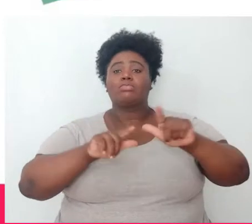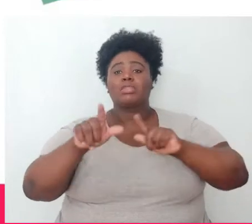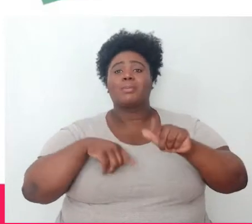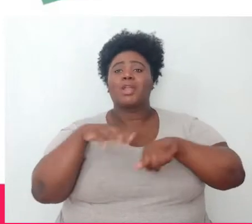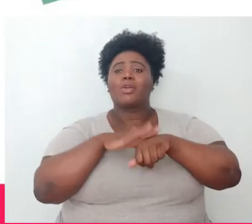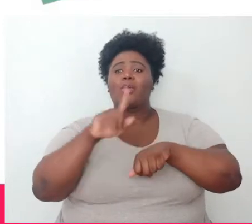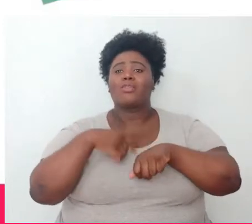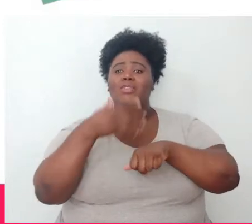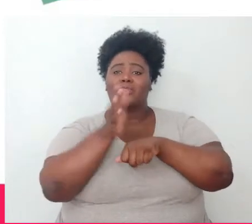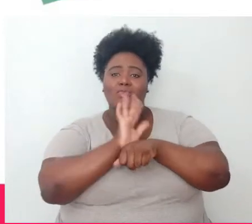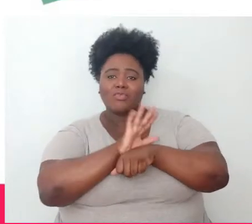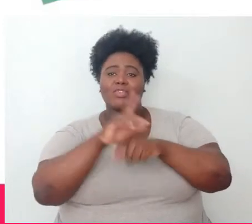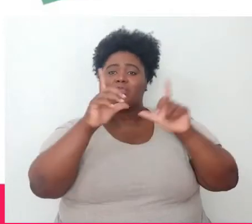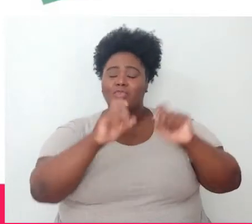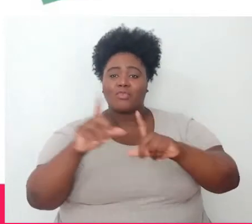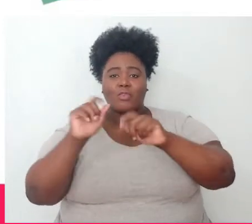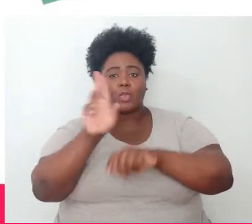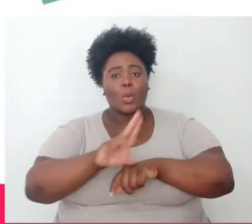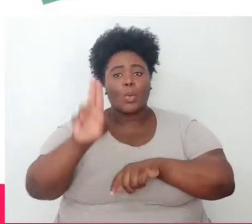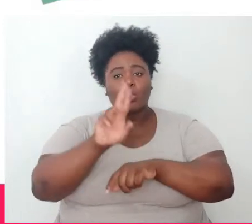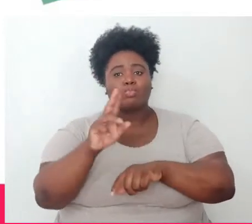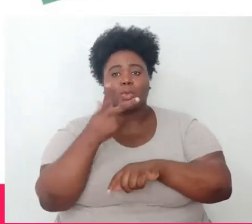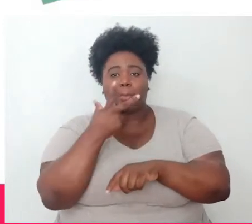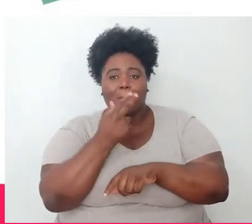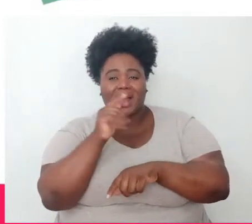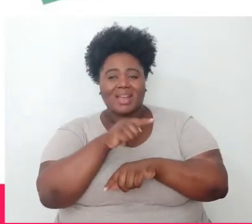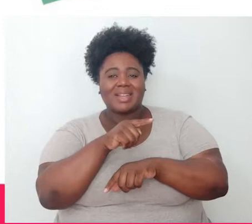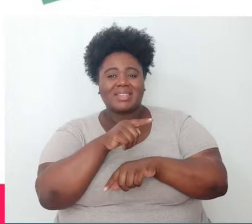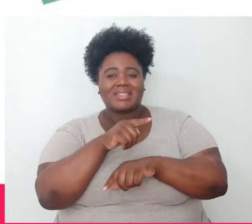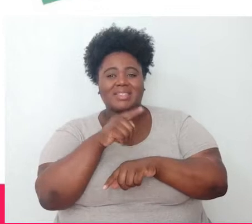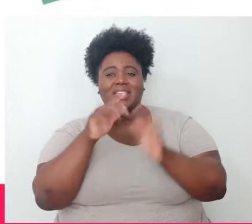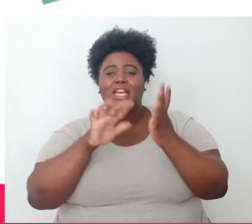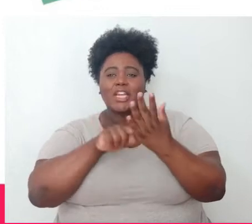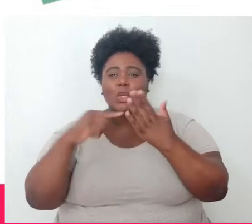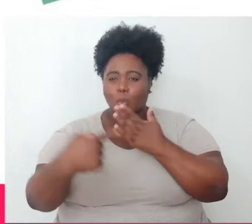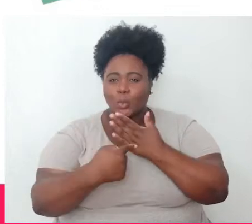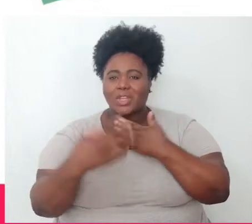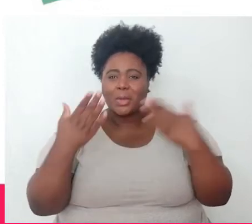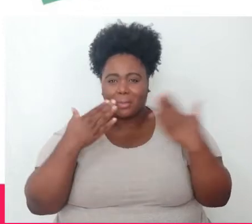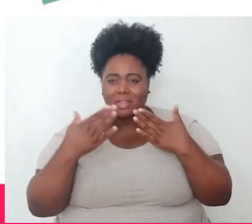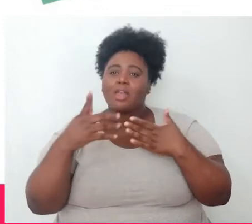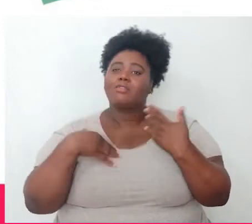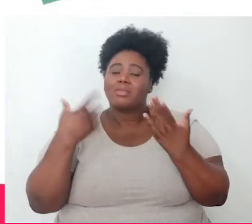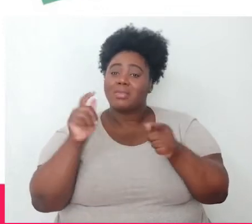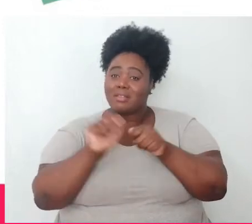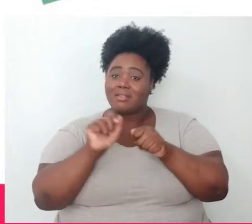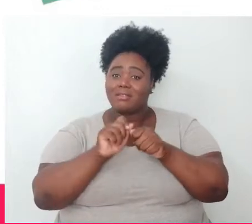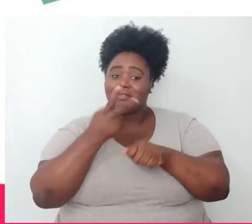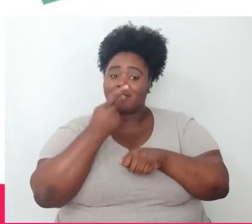com vídeo e fotografia, utilizando de sátiras do universo pop para construir críticas atentas às